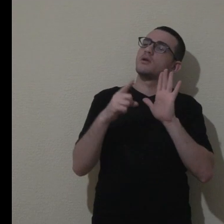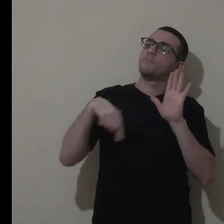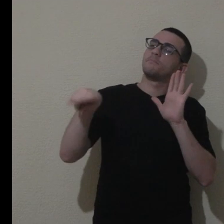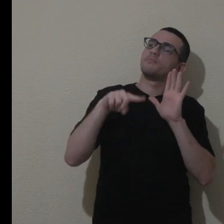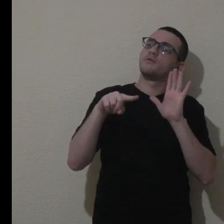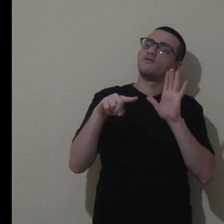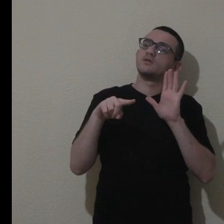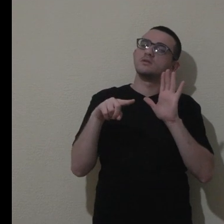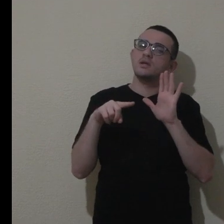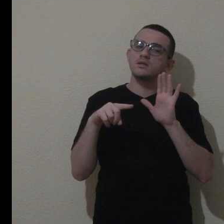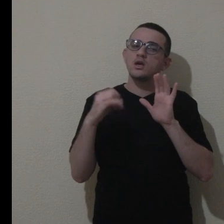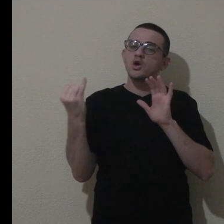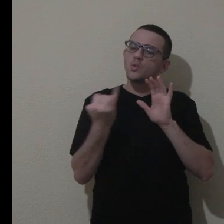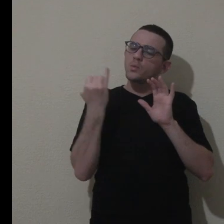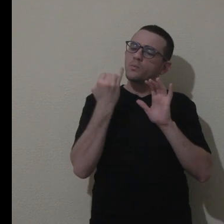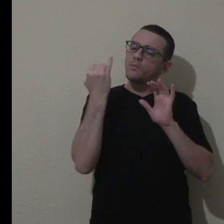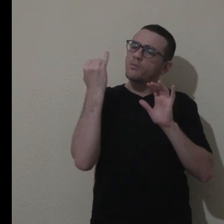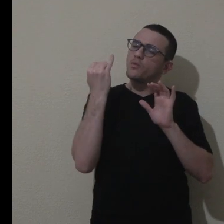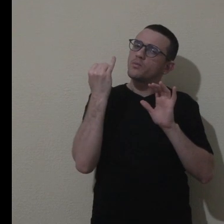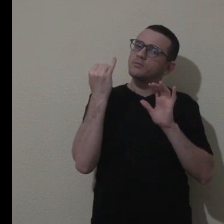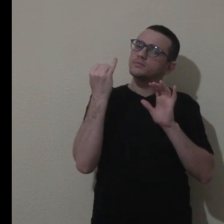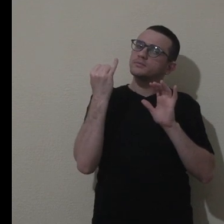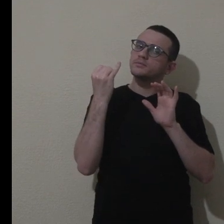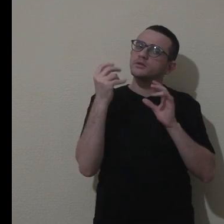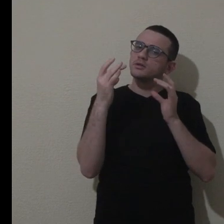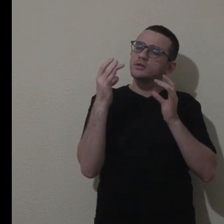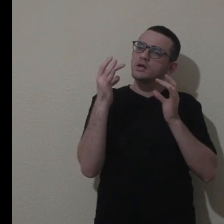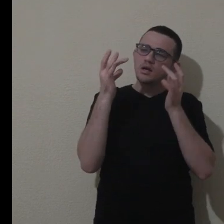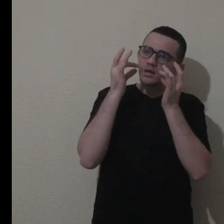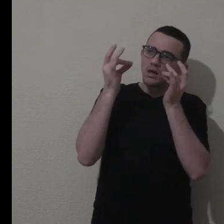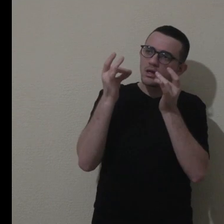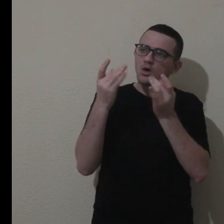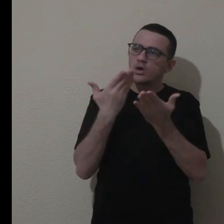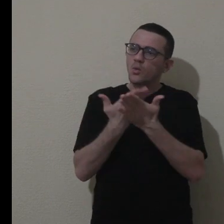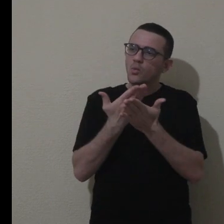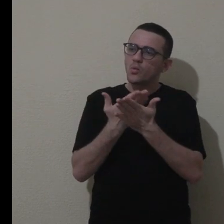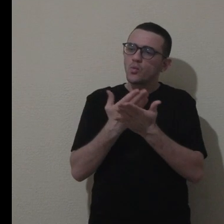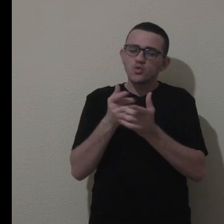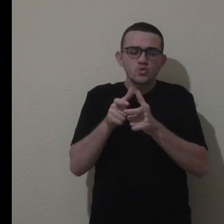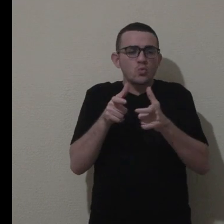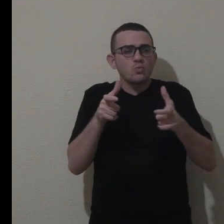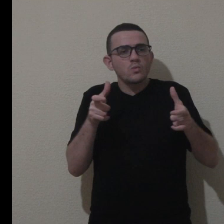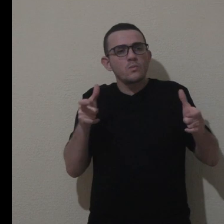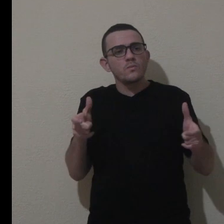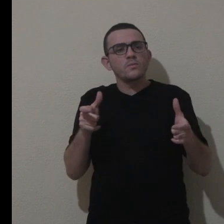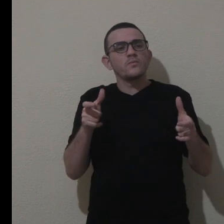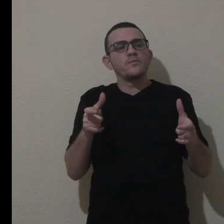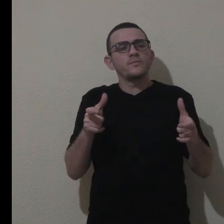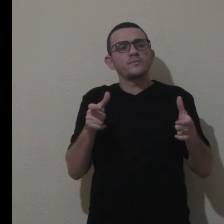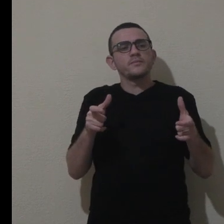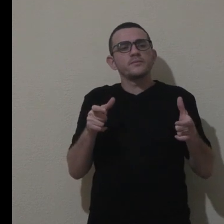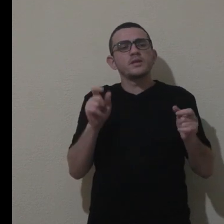vocês um elemento que chama a atenção, que é um estudo relativamente grande,